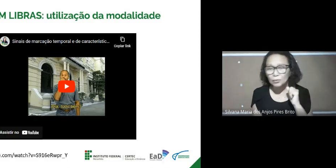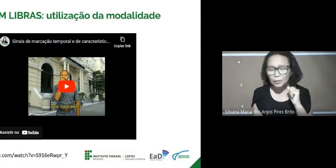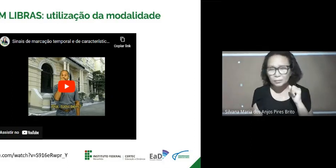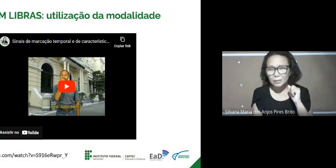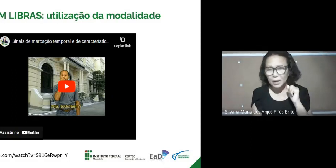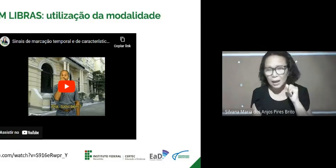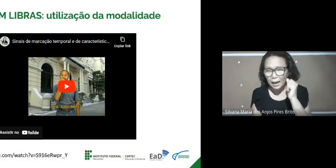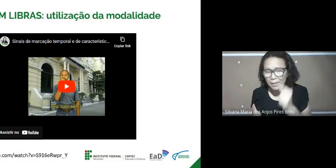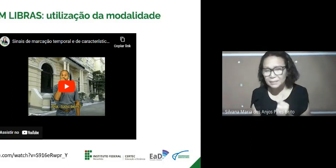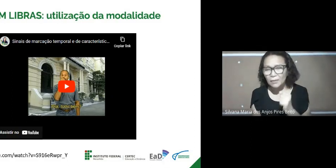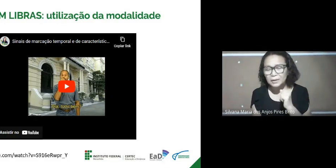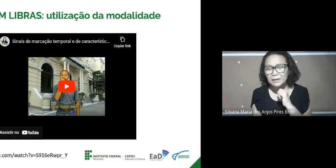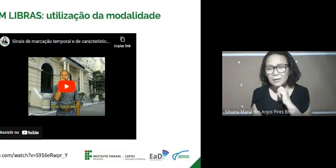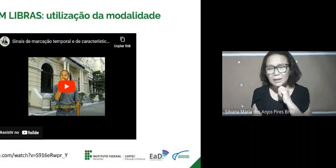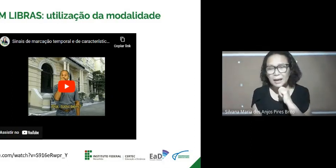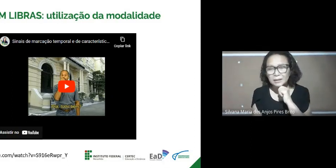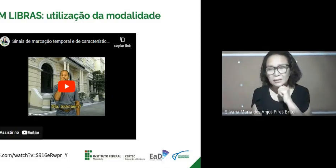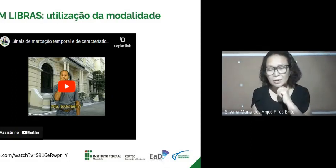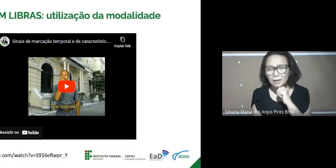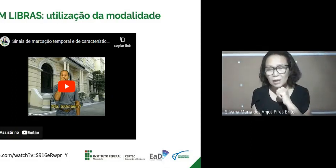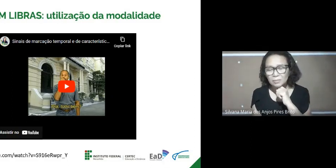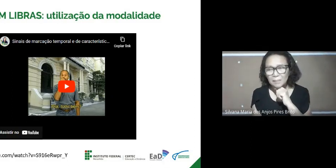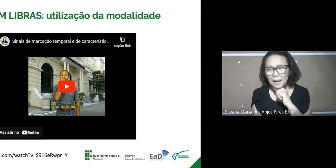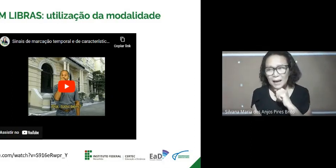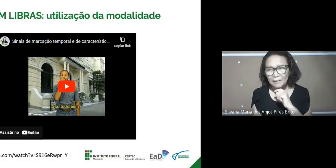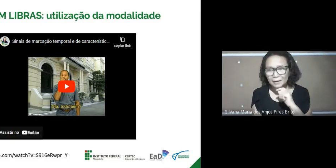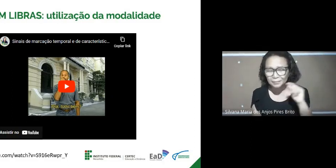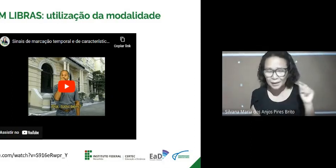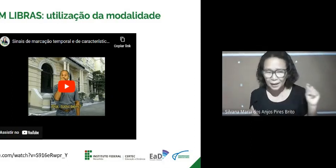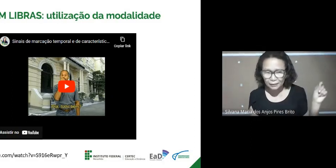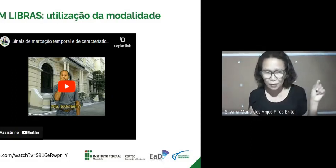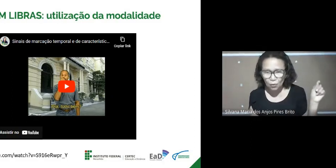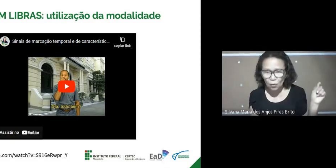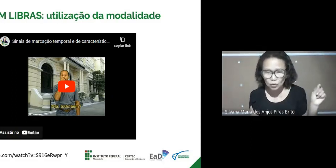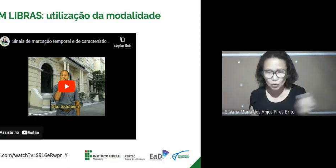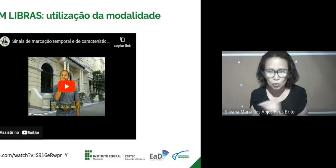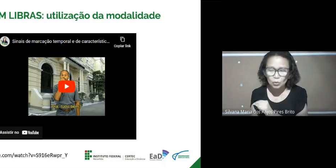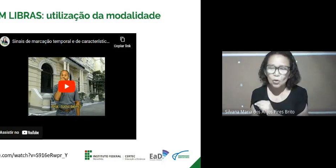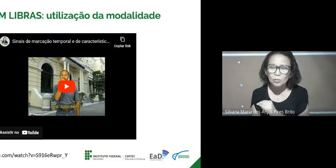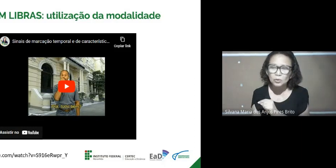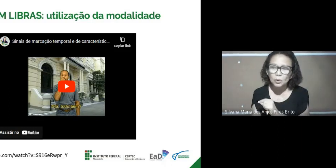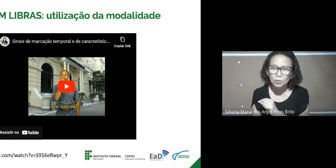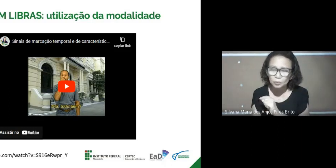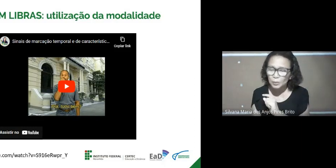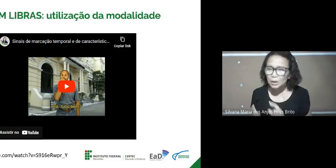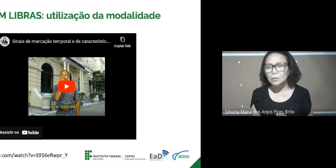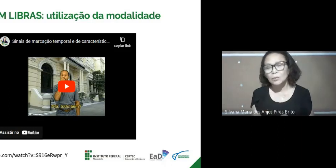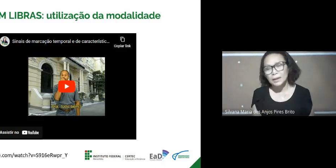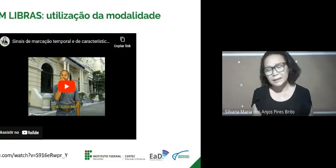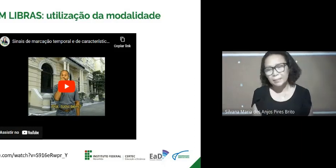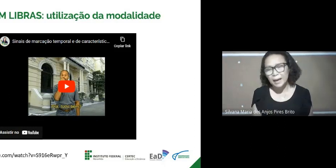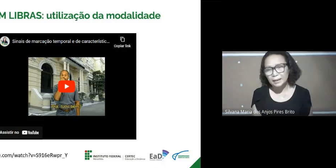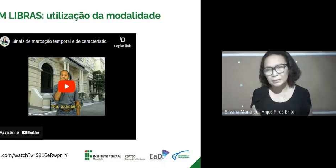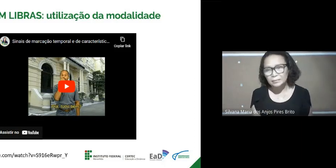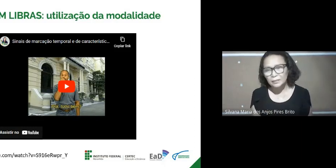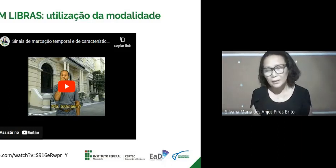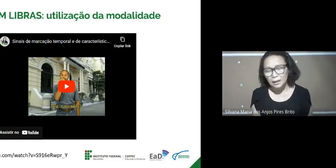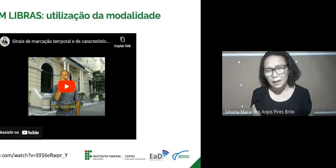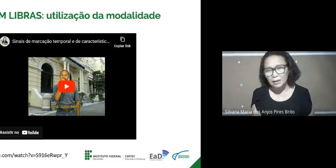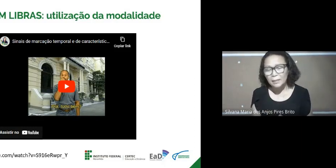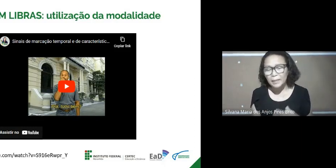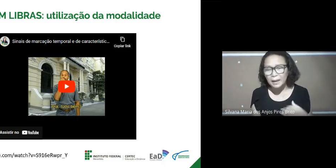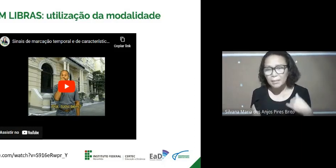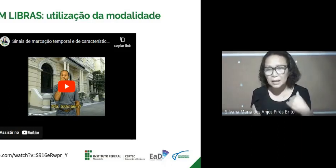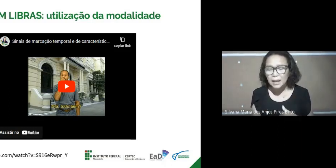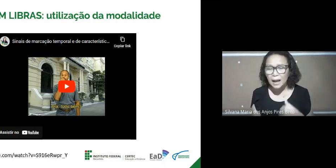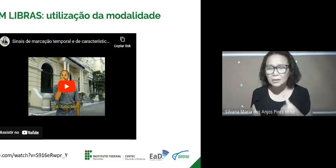uma luva. A mesma coisa acontece quando ele olha uma palavra. Ele vê o conjunto como um todo, nunca separa.